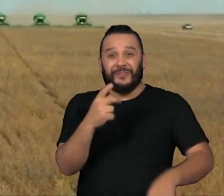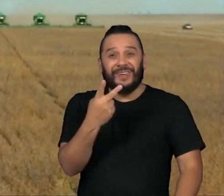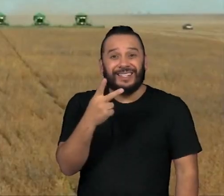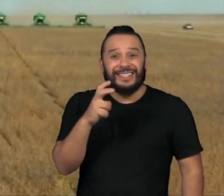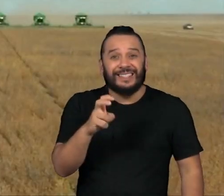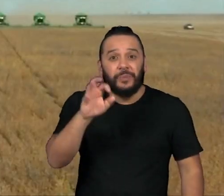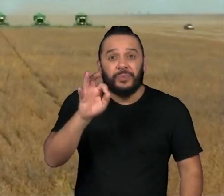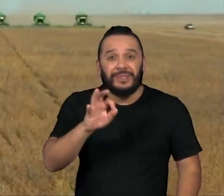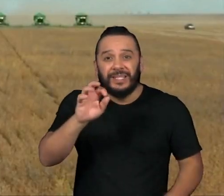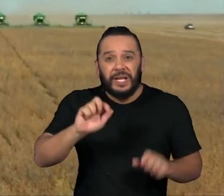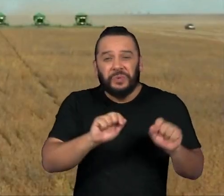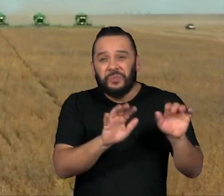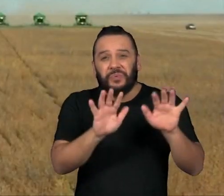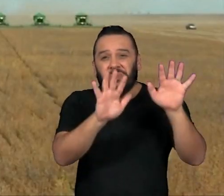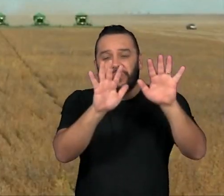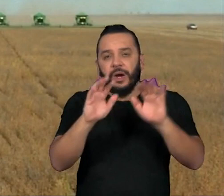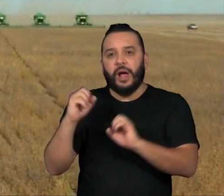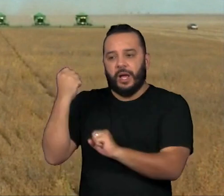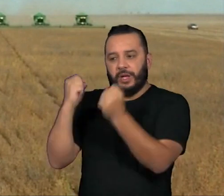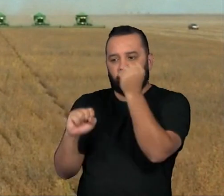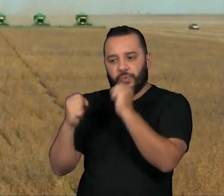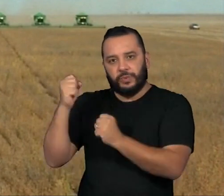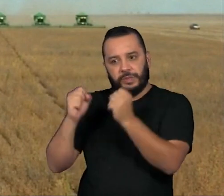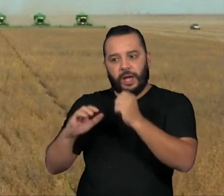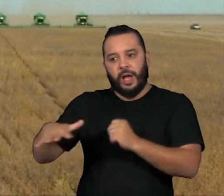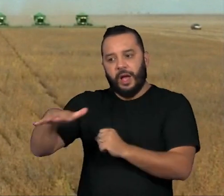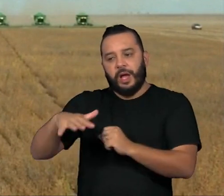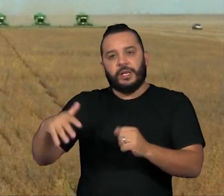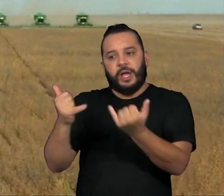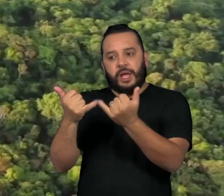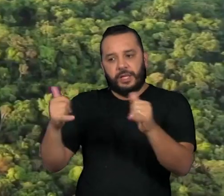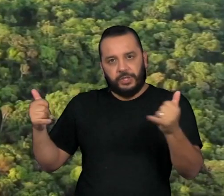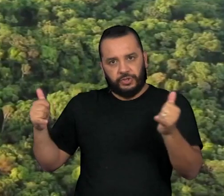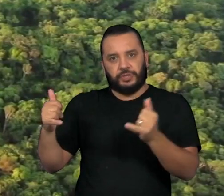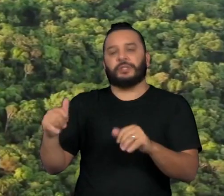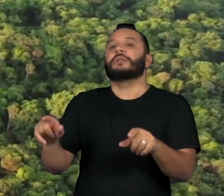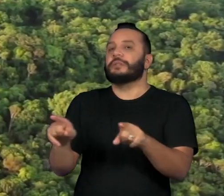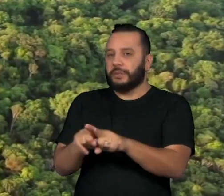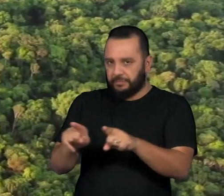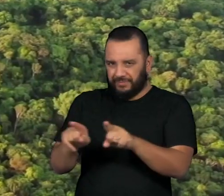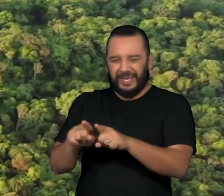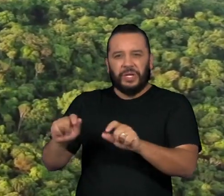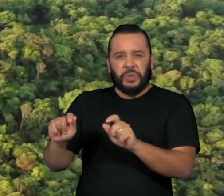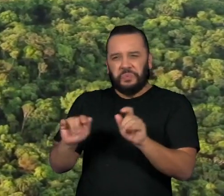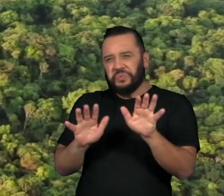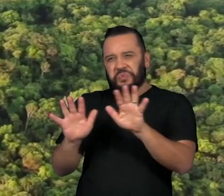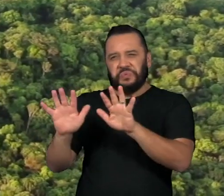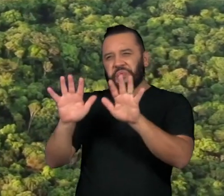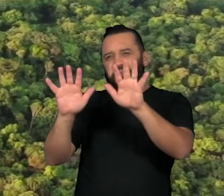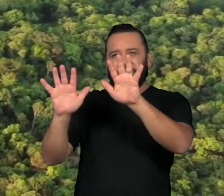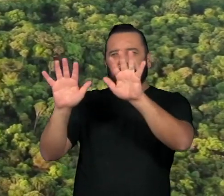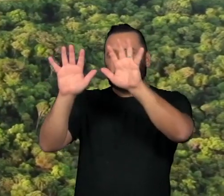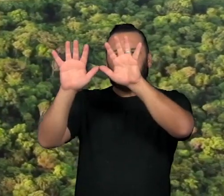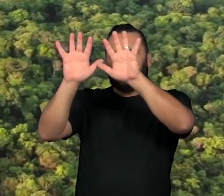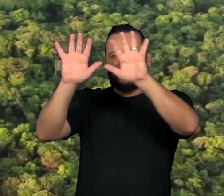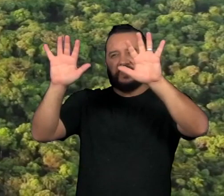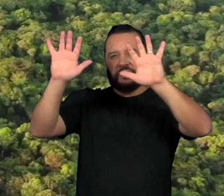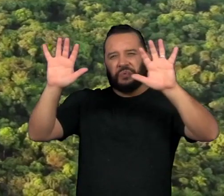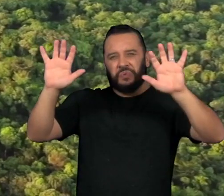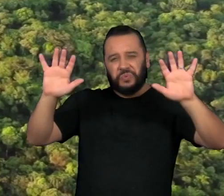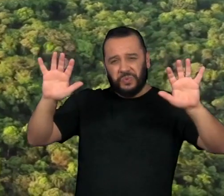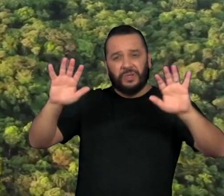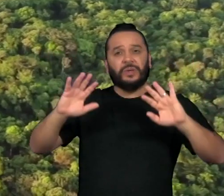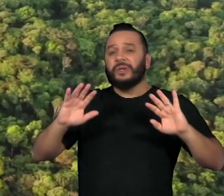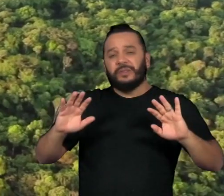emissões. Indústria e setor de energia também registraram elevação das emissões que contribuem para o